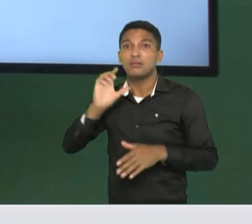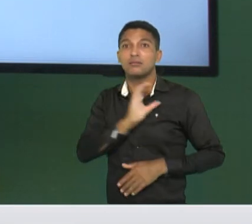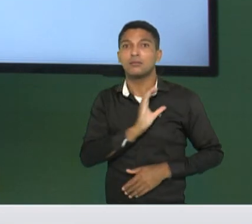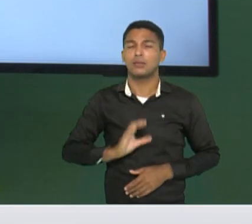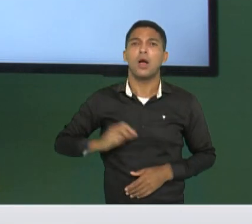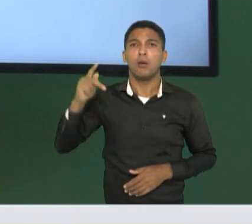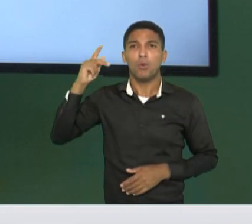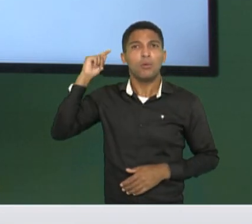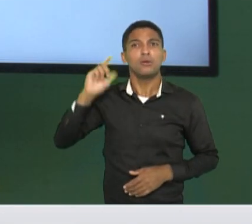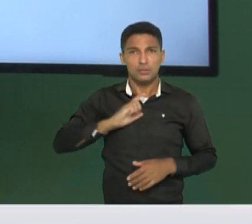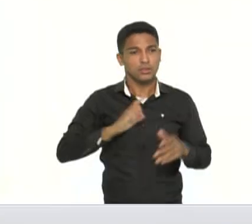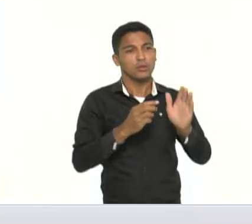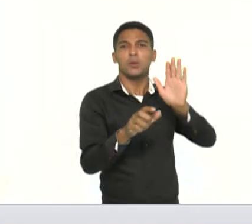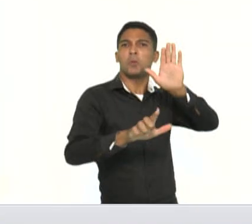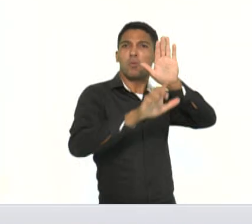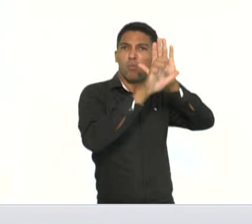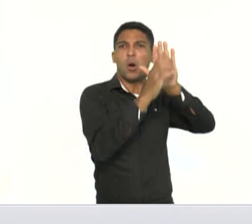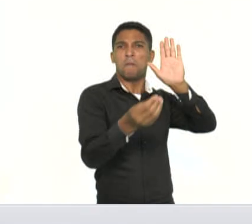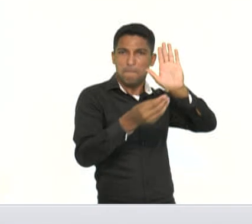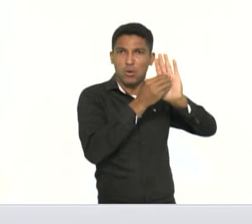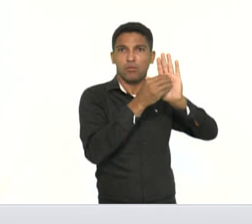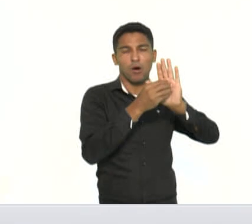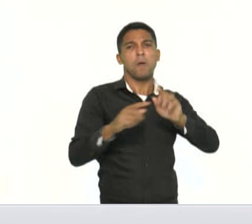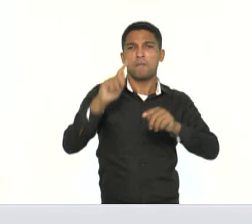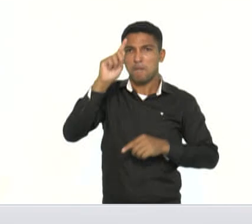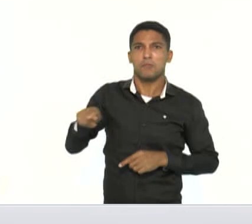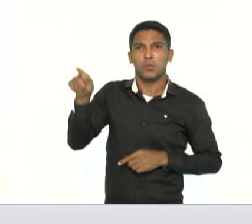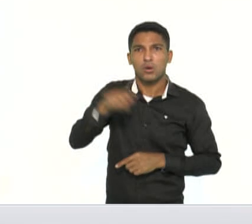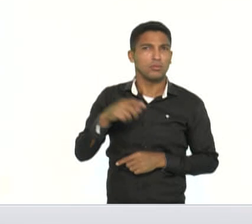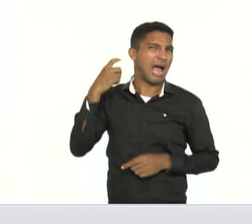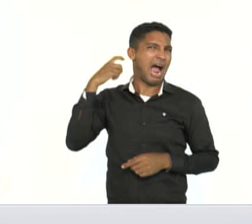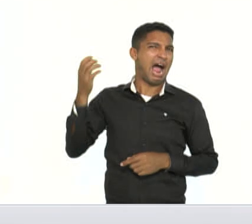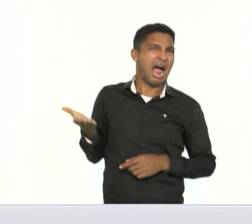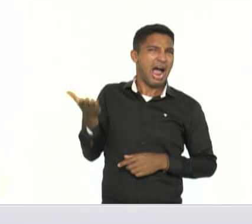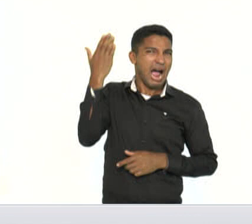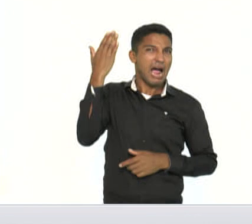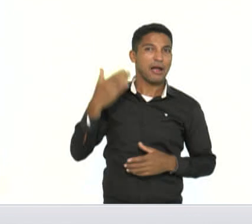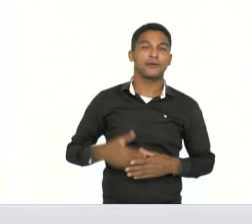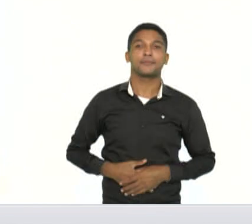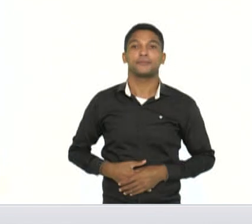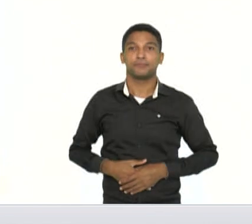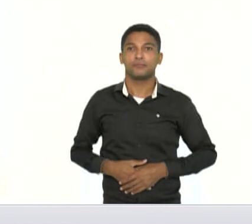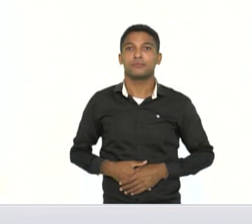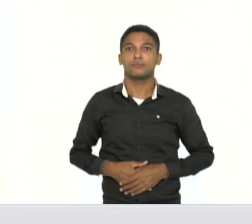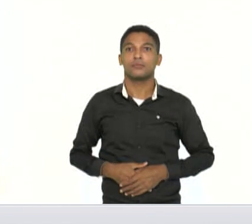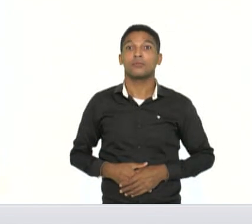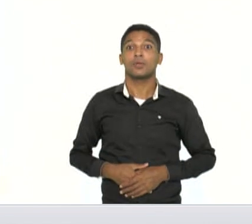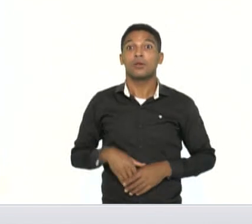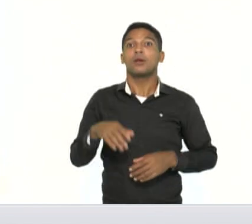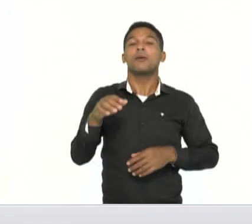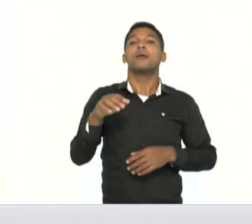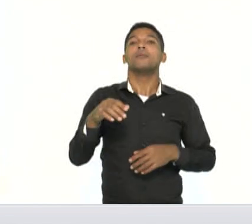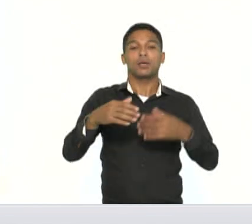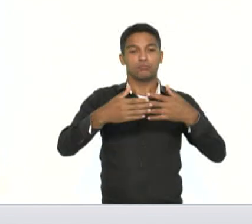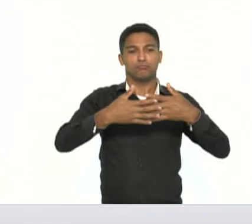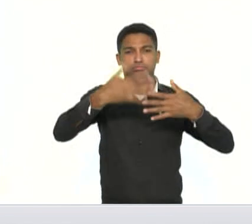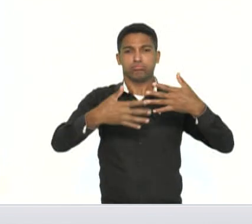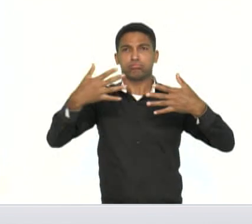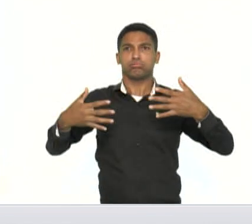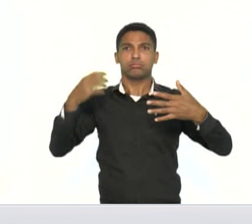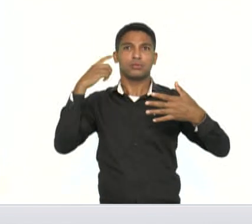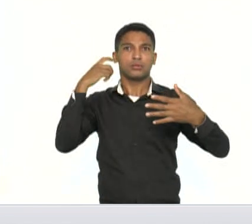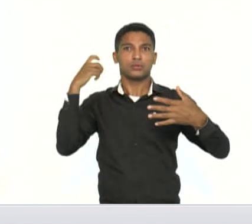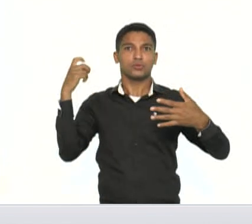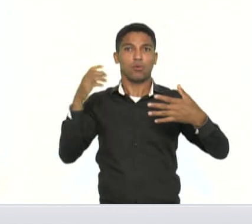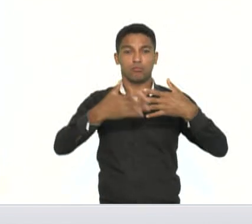gente. A proporção das ondas é medida em decibéis. O que é isso, professora? Nada mais é do que a intensidade